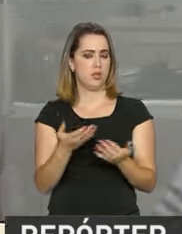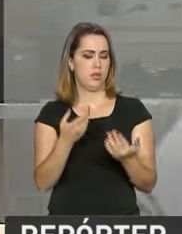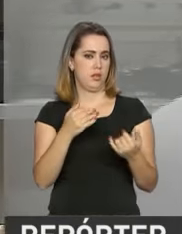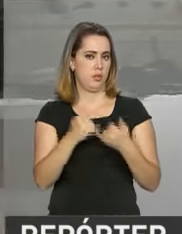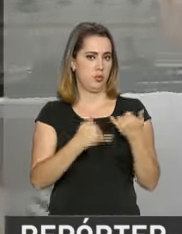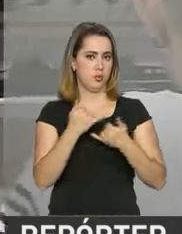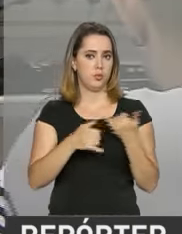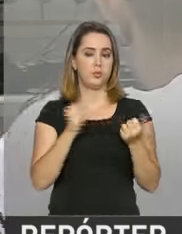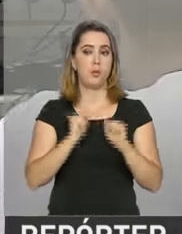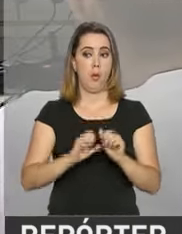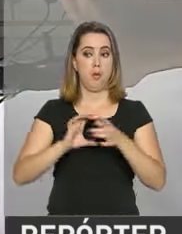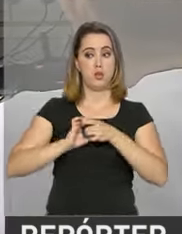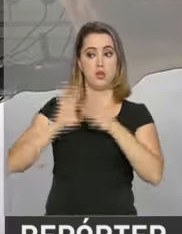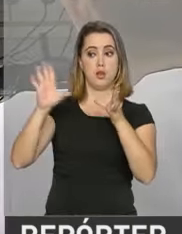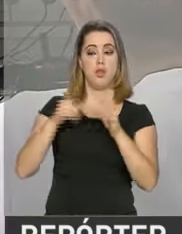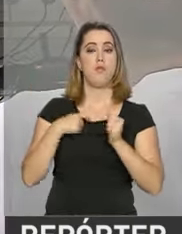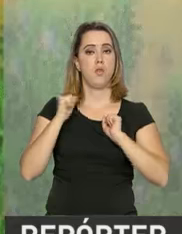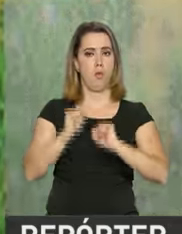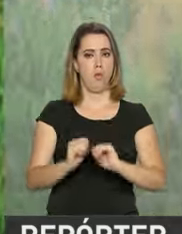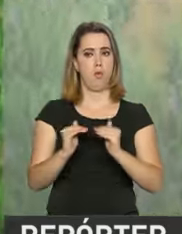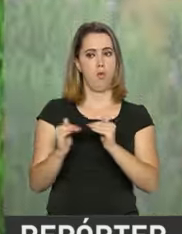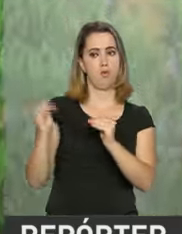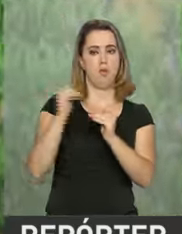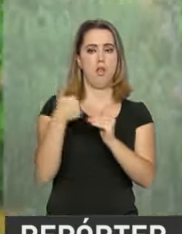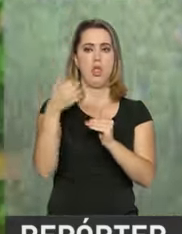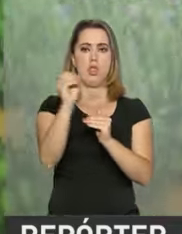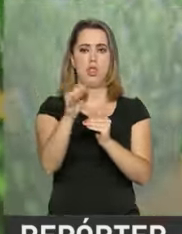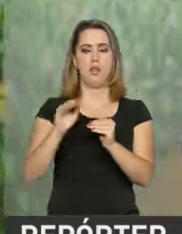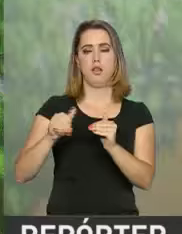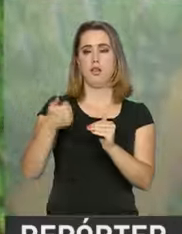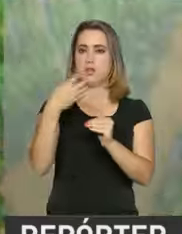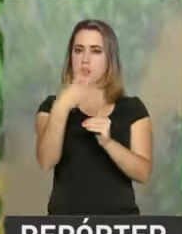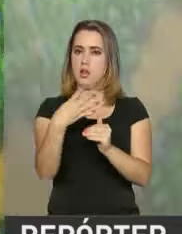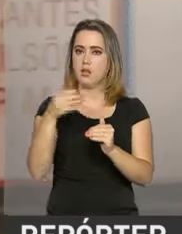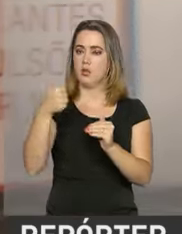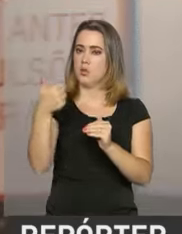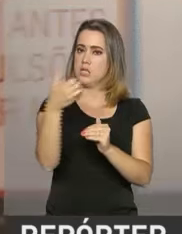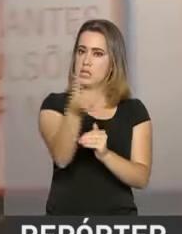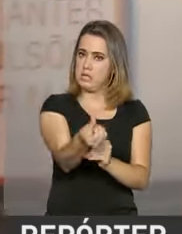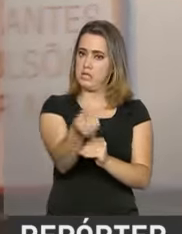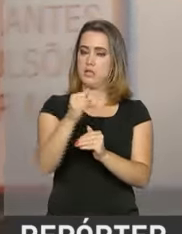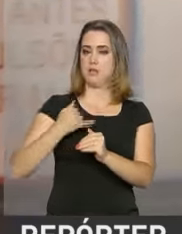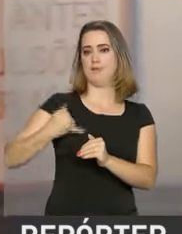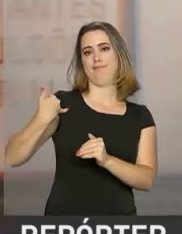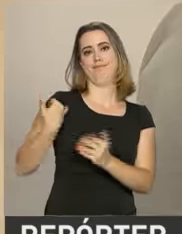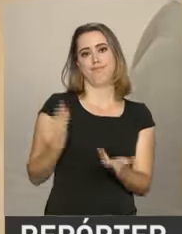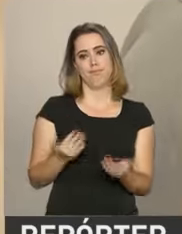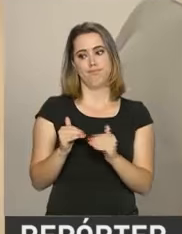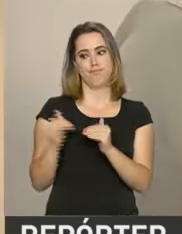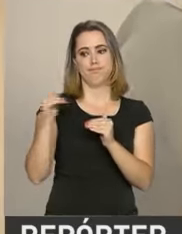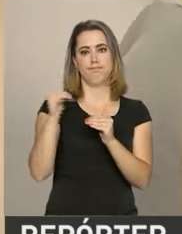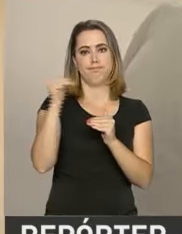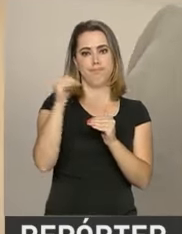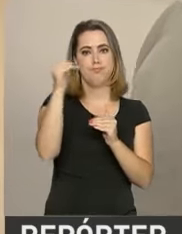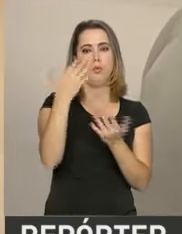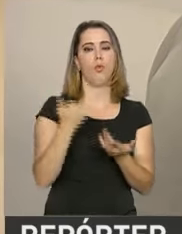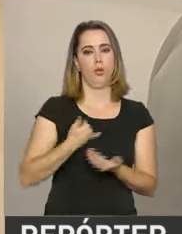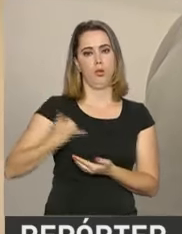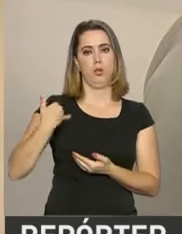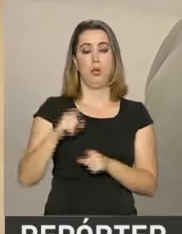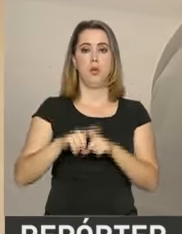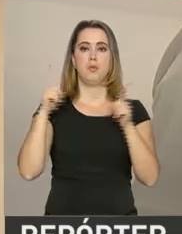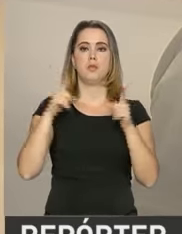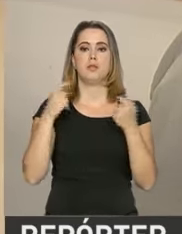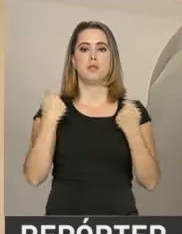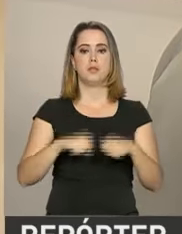livre a permitida para pessoas com mais de 10 12 14 16 ou 18 anos mas quem sempre deve dar a